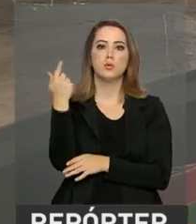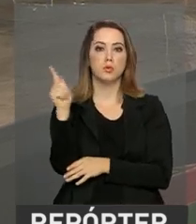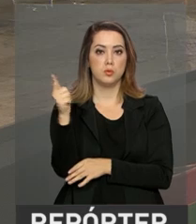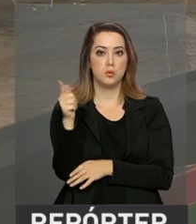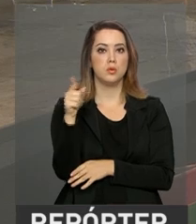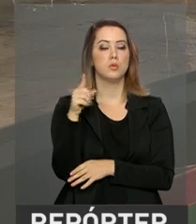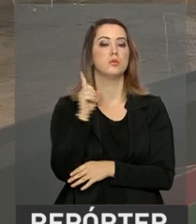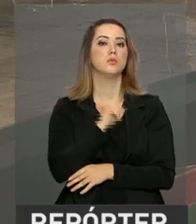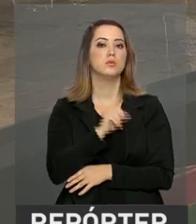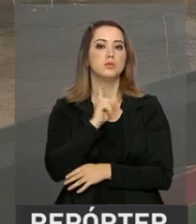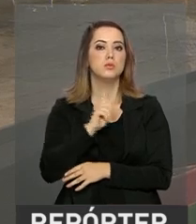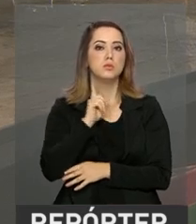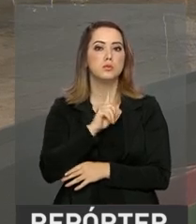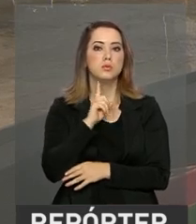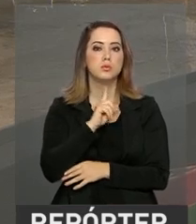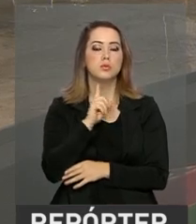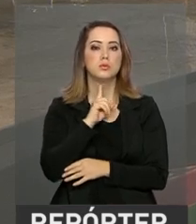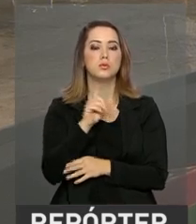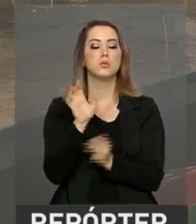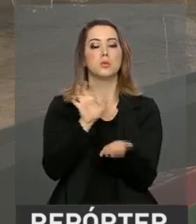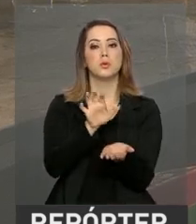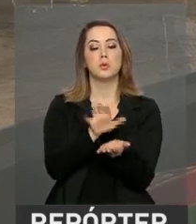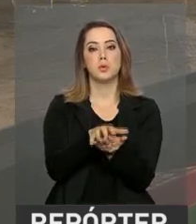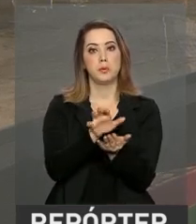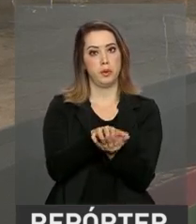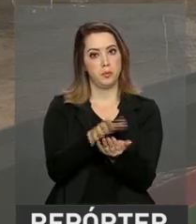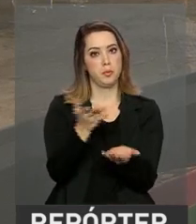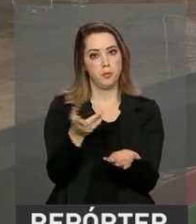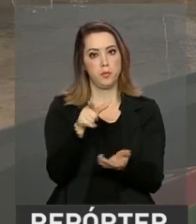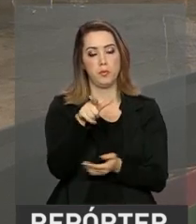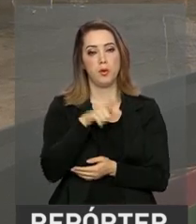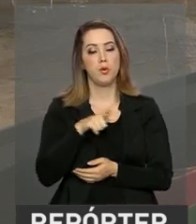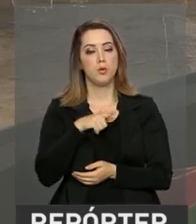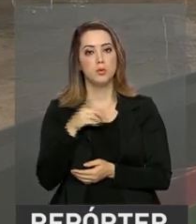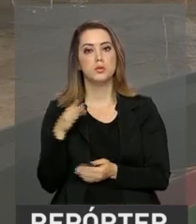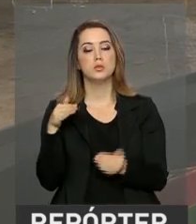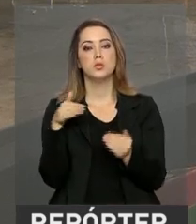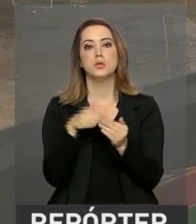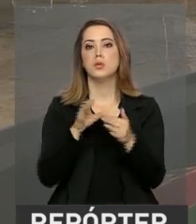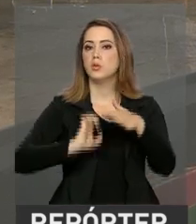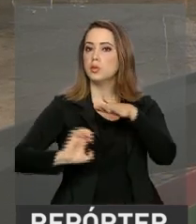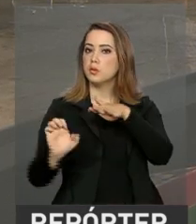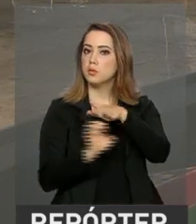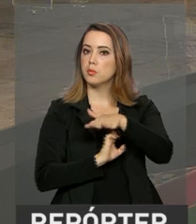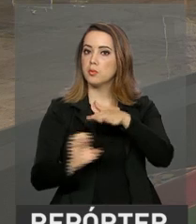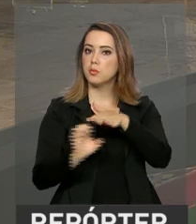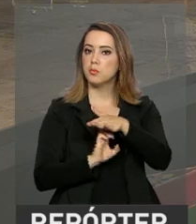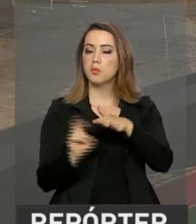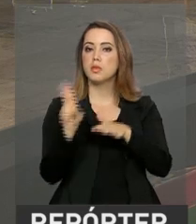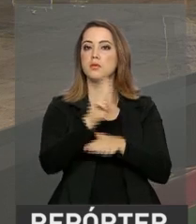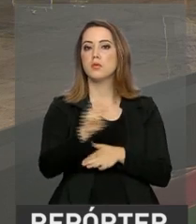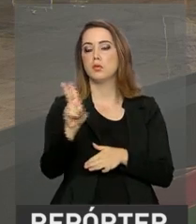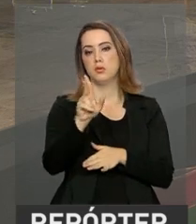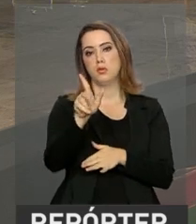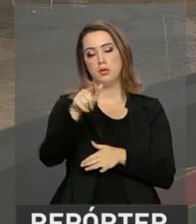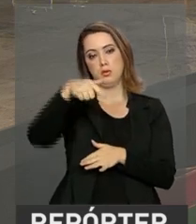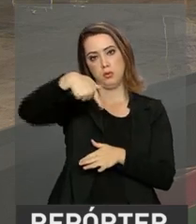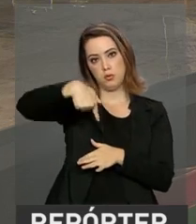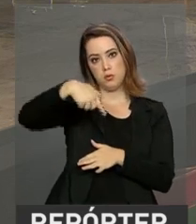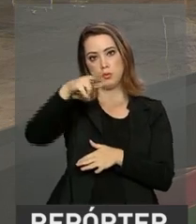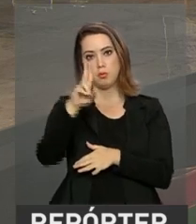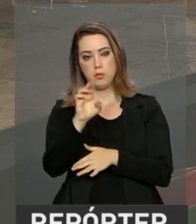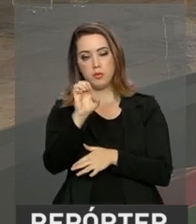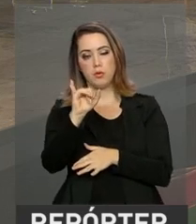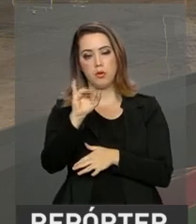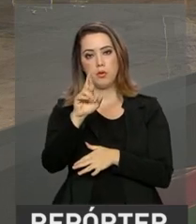Minas Gerais e Pernambuco. E eles têm como alvo a construtora Queiroz Galvão, que estaria envolvida aí na formação do cartel das empreiteiras,